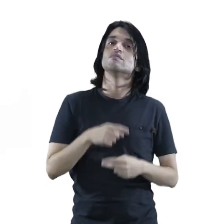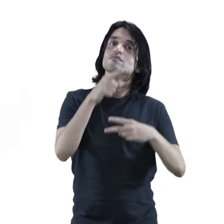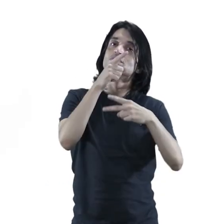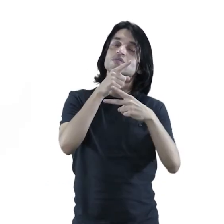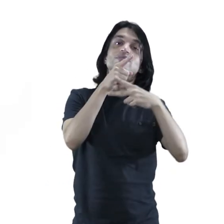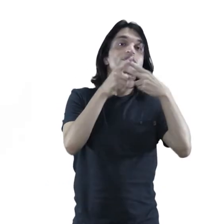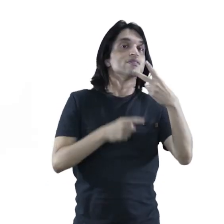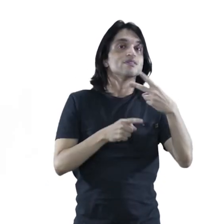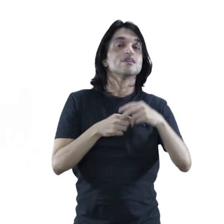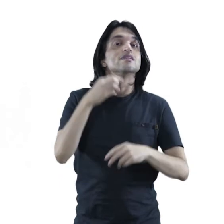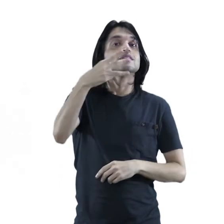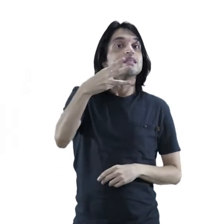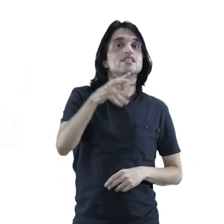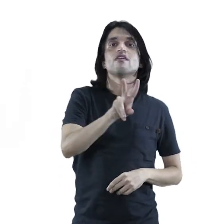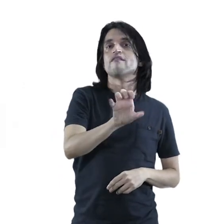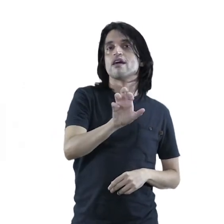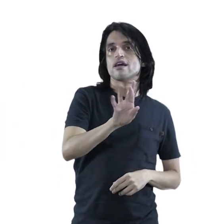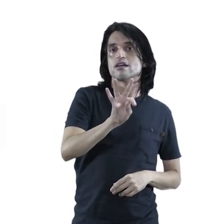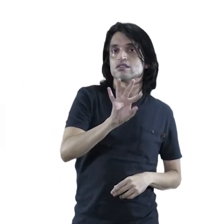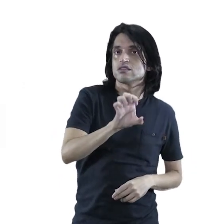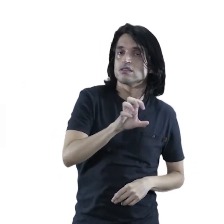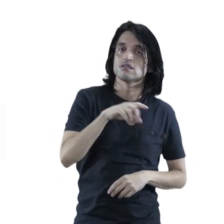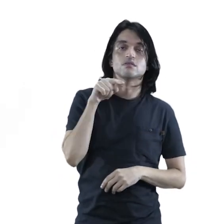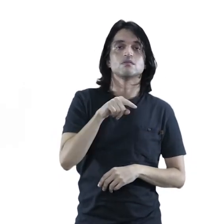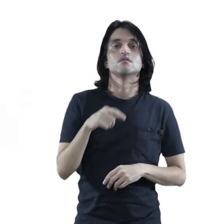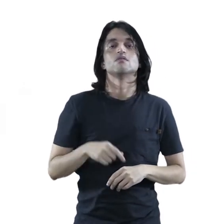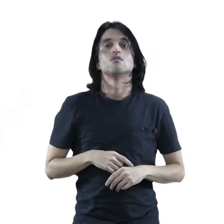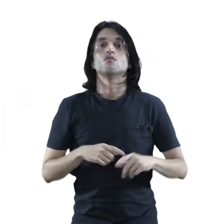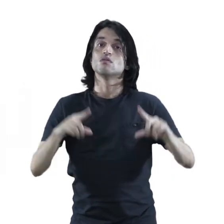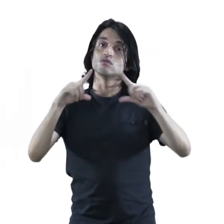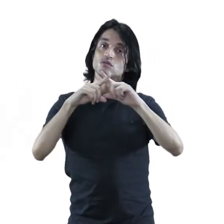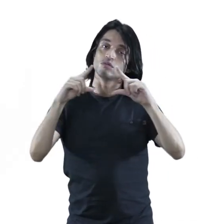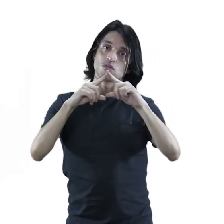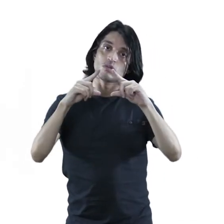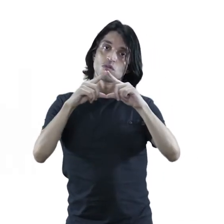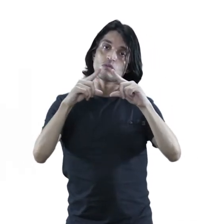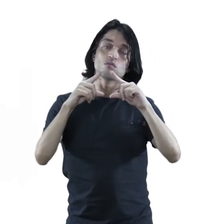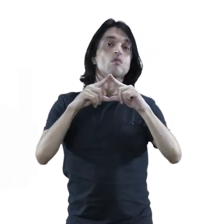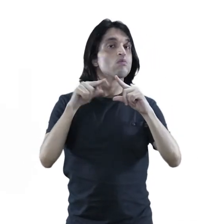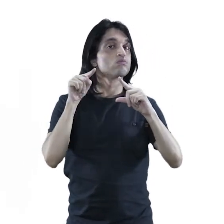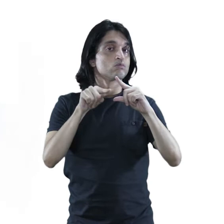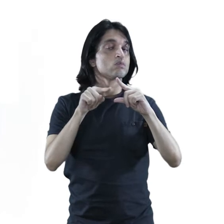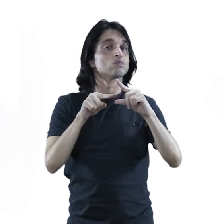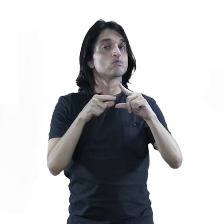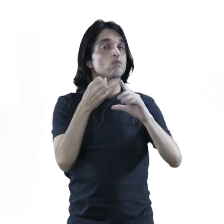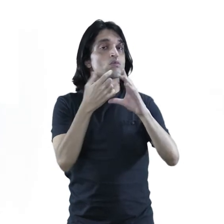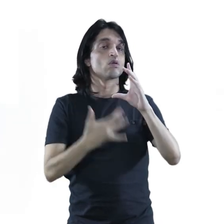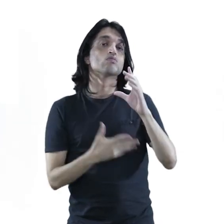Triângulos são polígonos formados por 3 lados, 3 ângulos internos, 3 ângulos externos, 3 vértices e nenhuma